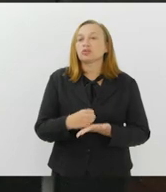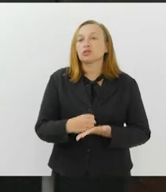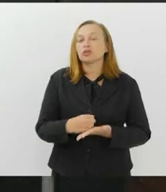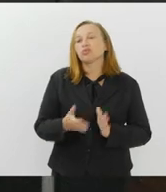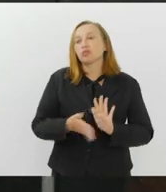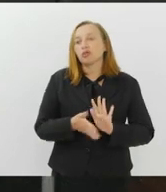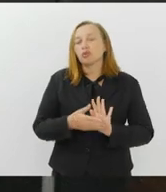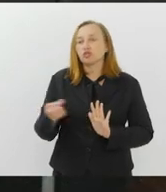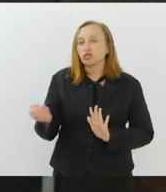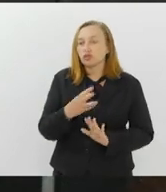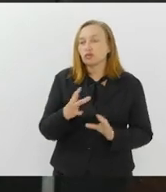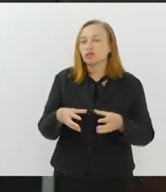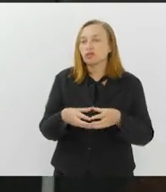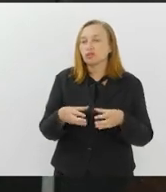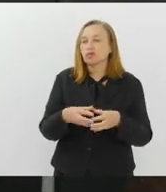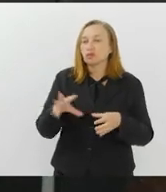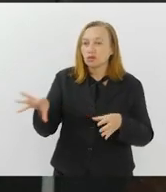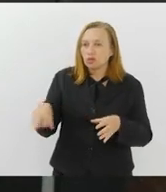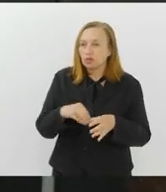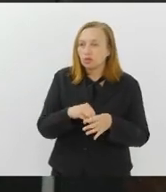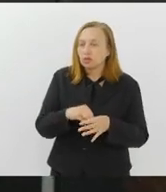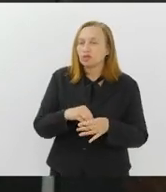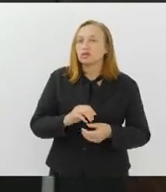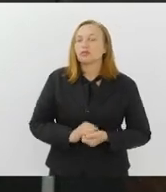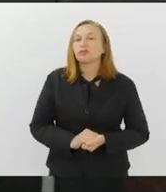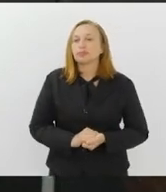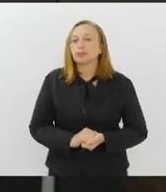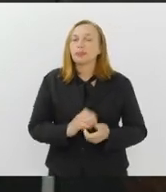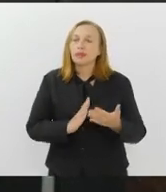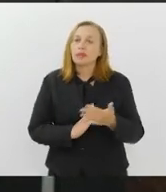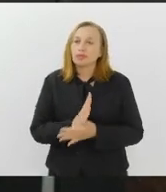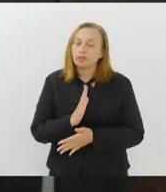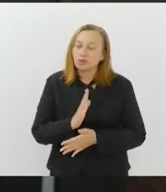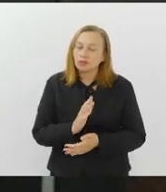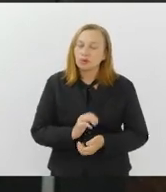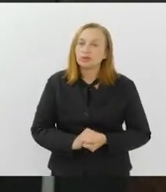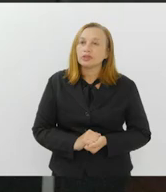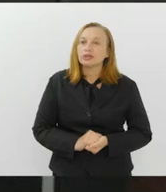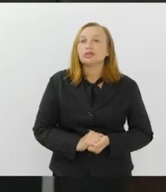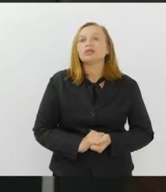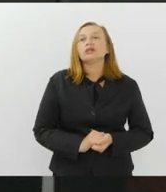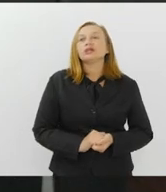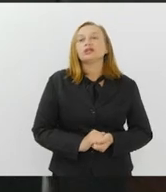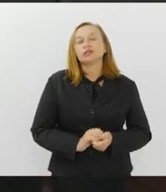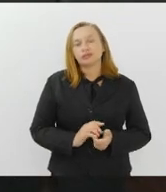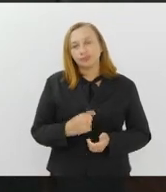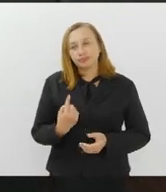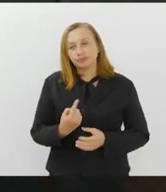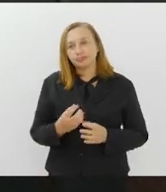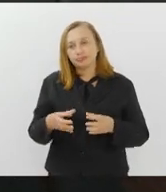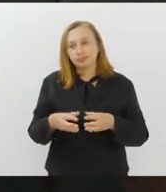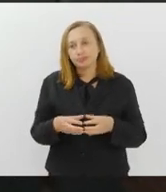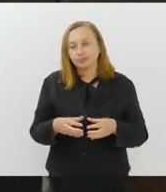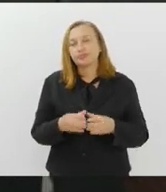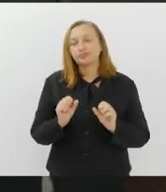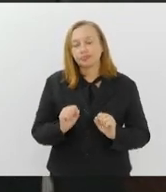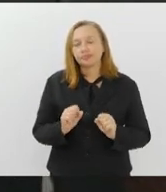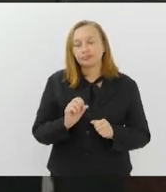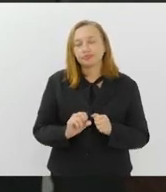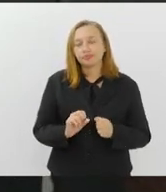comissão para que a gente possa incorporar, e sim, uma vez aprovada pela nossa colegiada, a gente poder fazer,